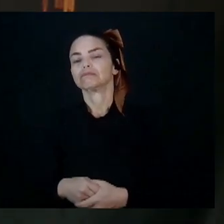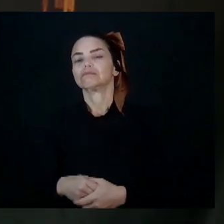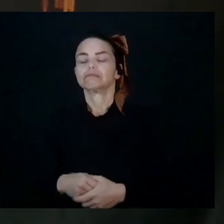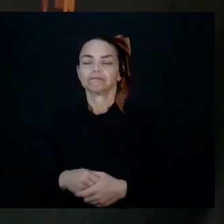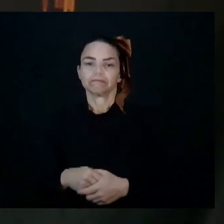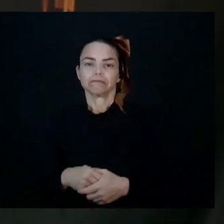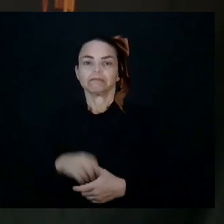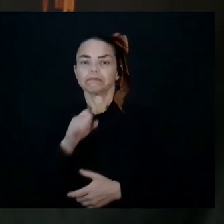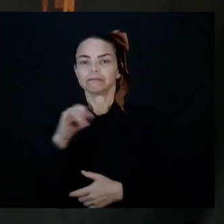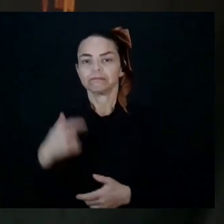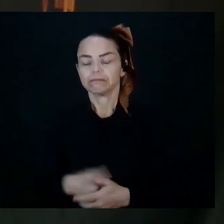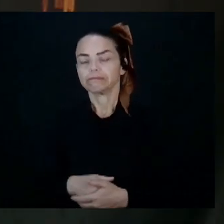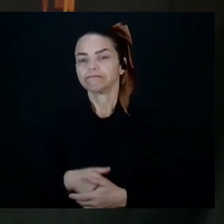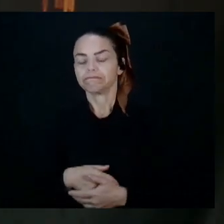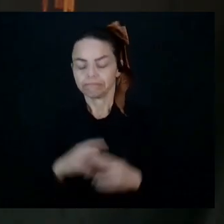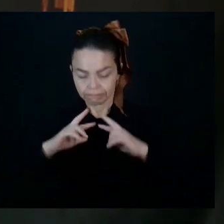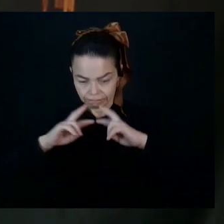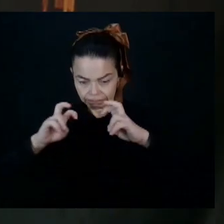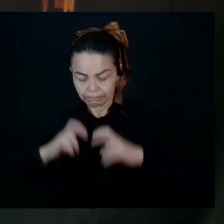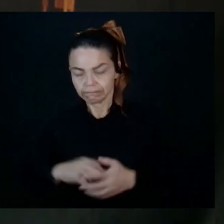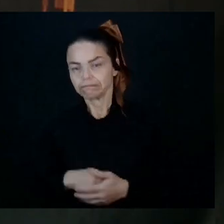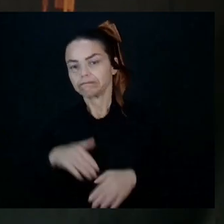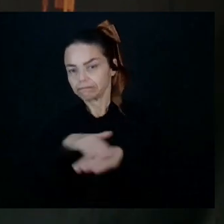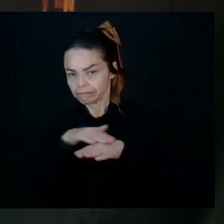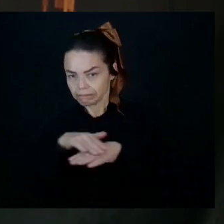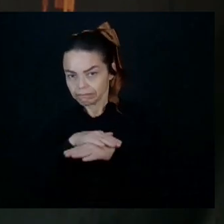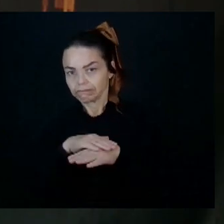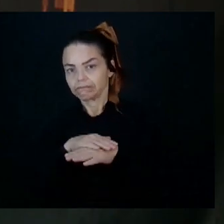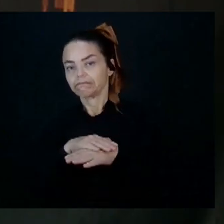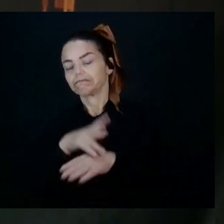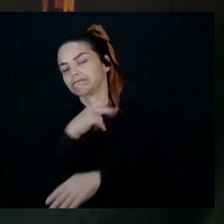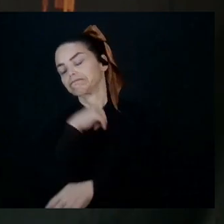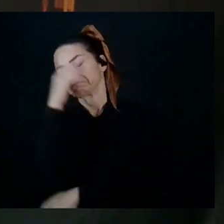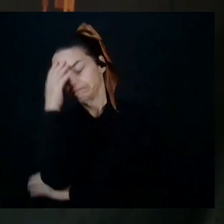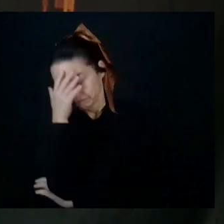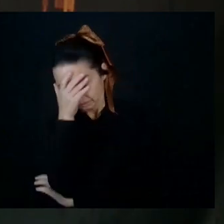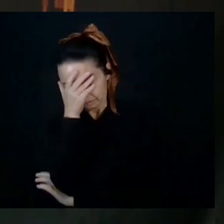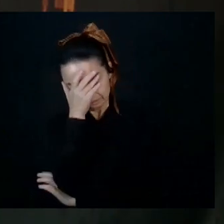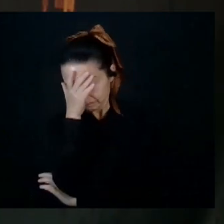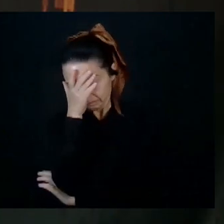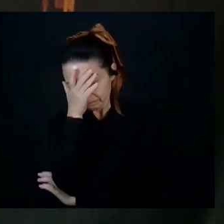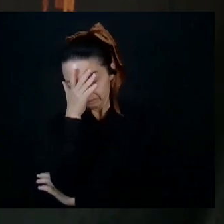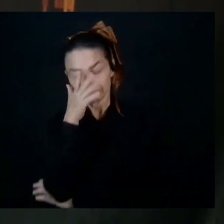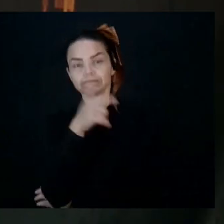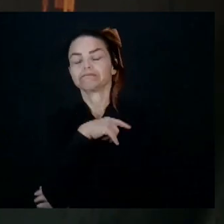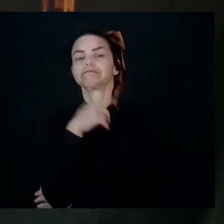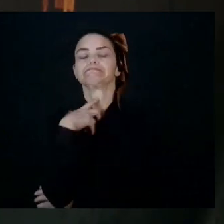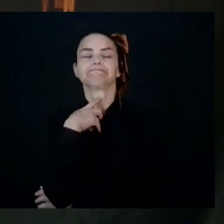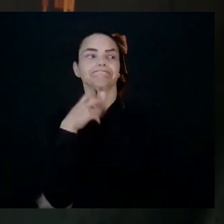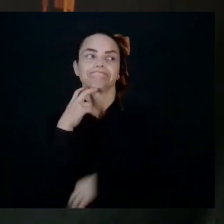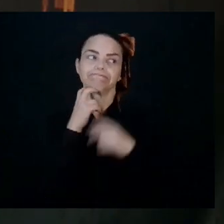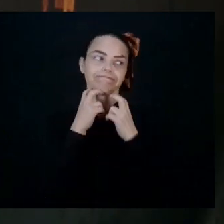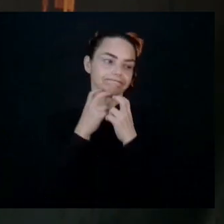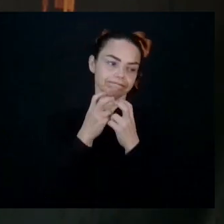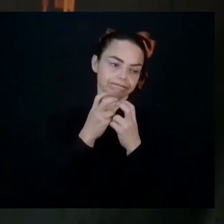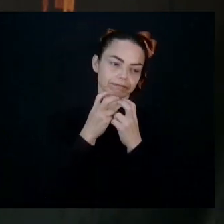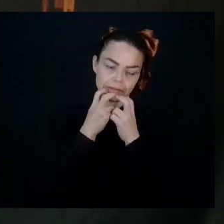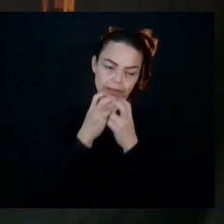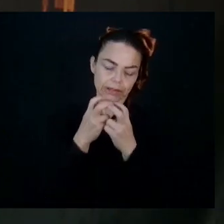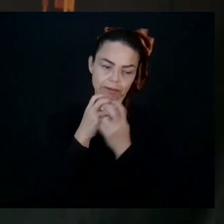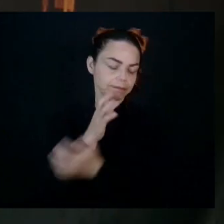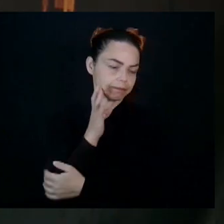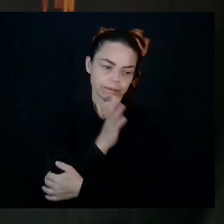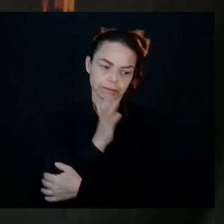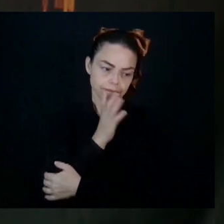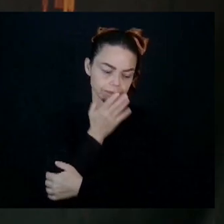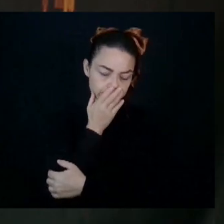se percebeu nessa nossa conversa aqui, fala, puxa vida, eu acho que o tom de voz não está agradável. Se você